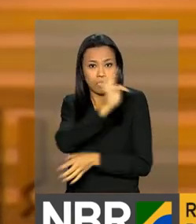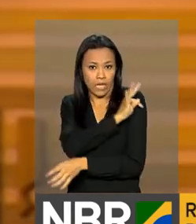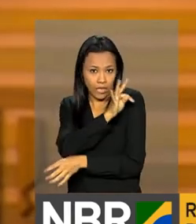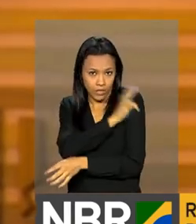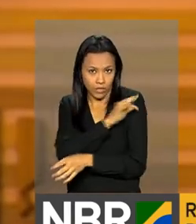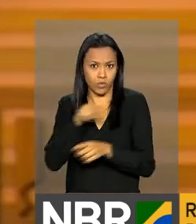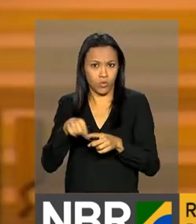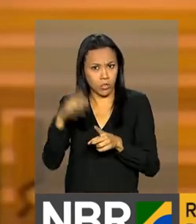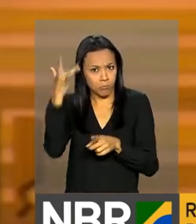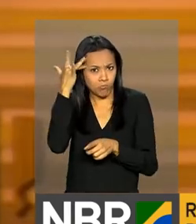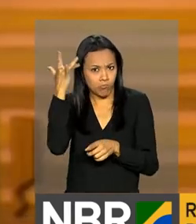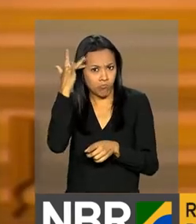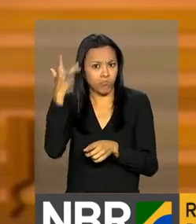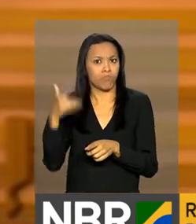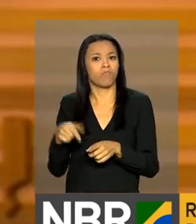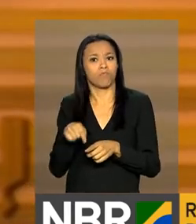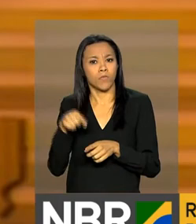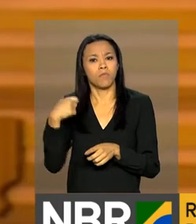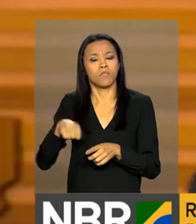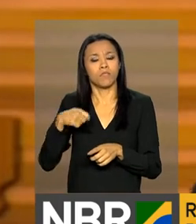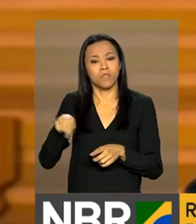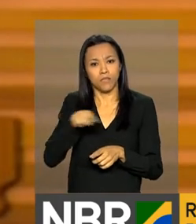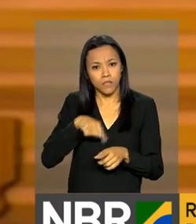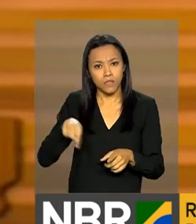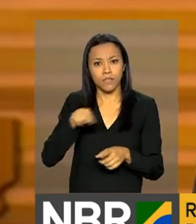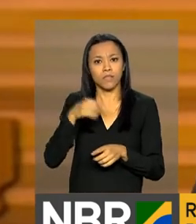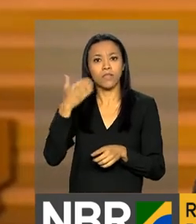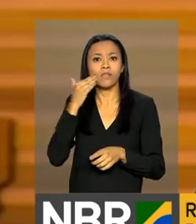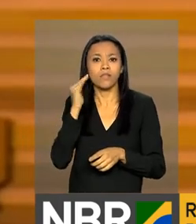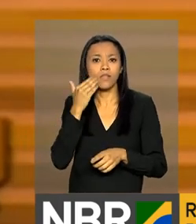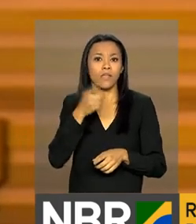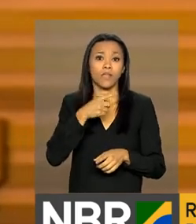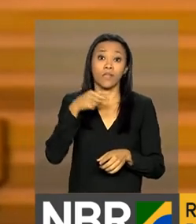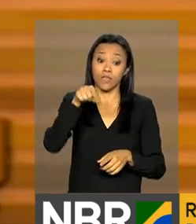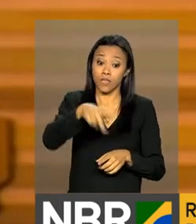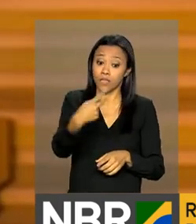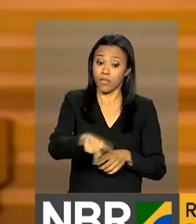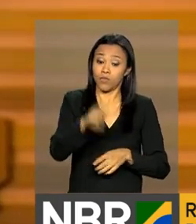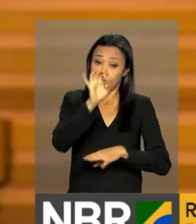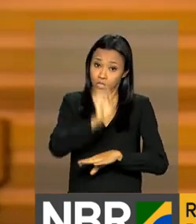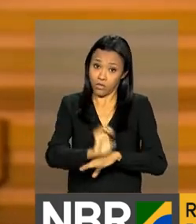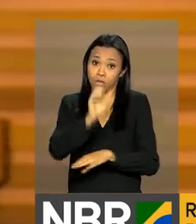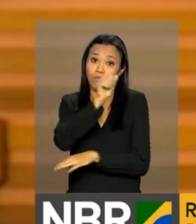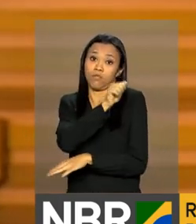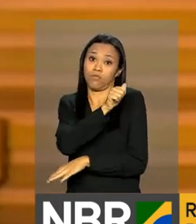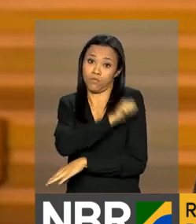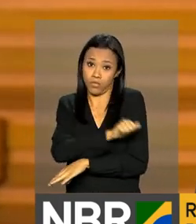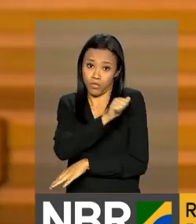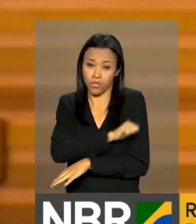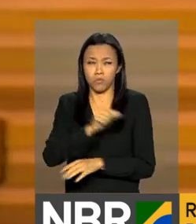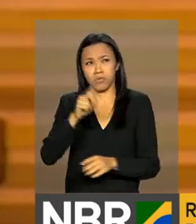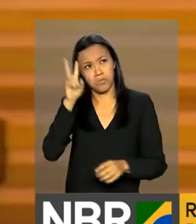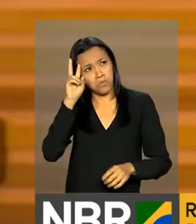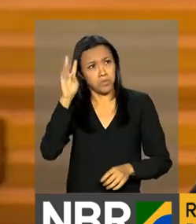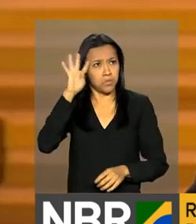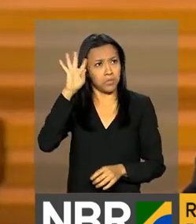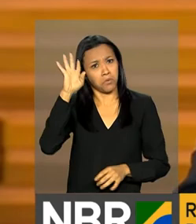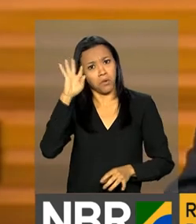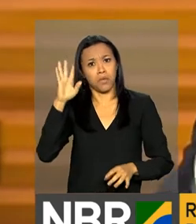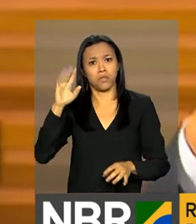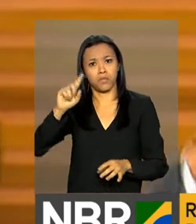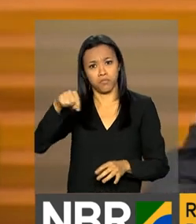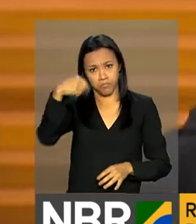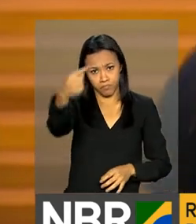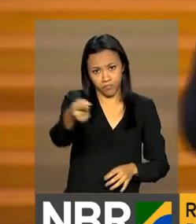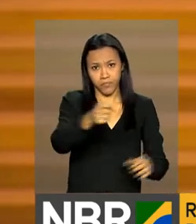certamente de muita qualidade e que precisam entender a aflição de nós, cariocas e fluminenses, que na próxima semana, segunda, terça ou quarta, o